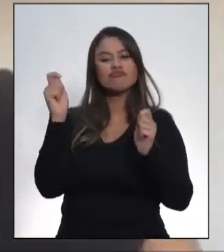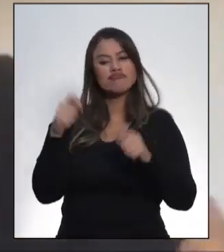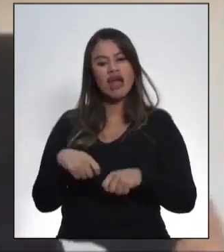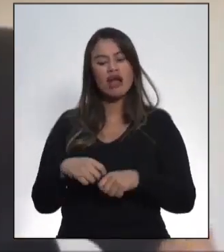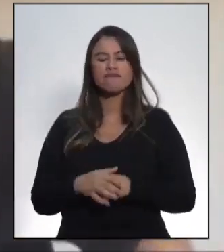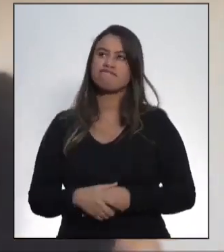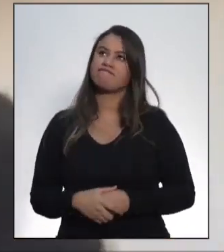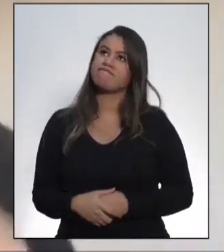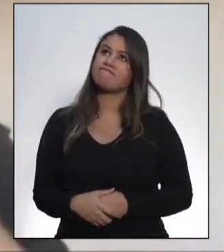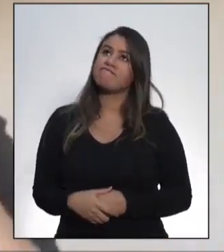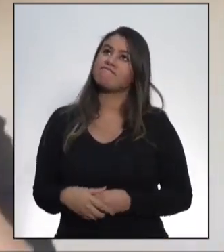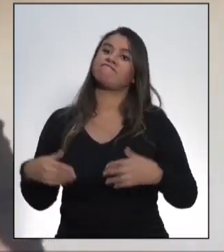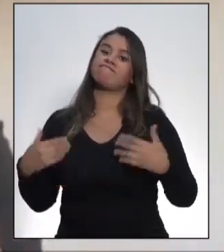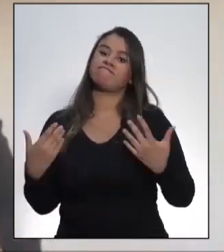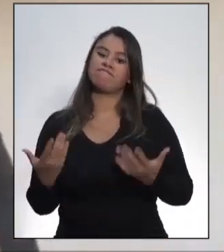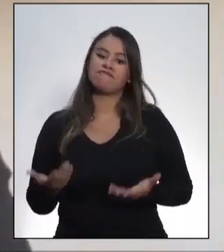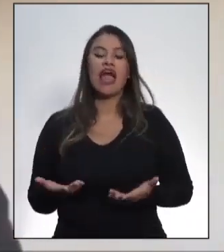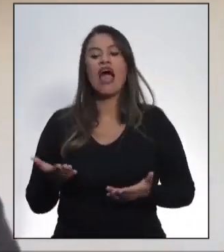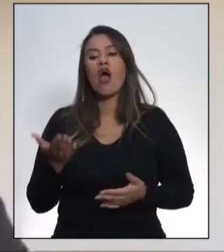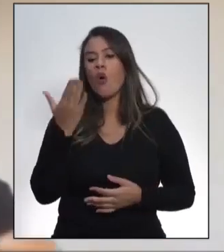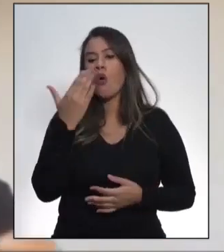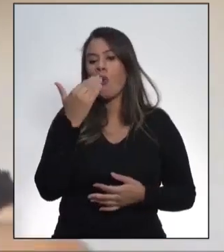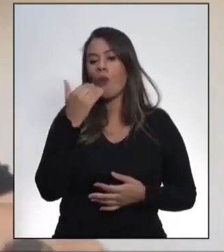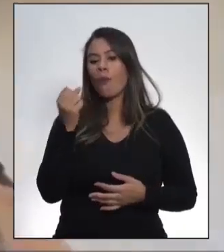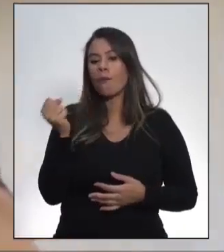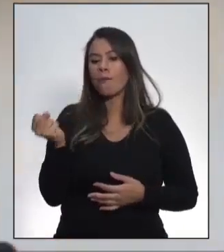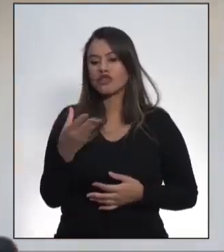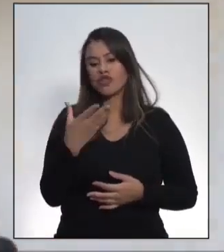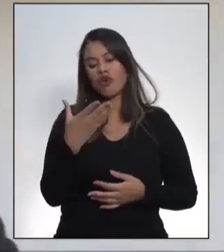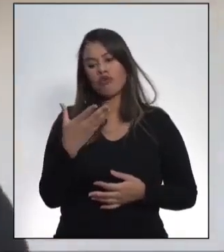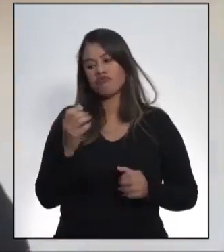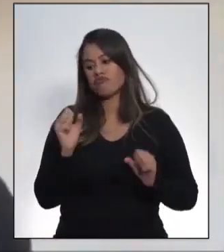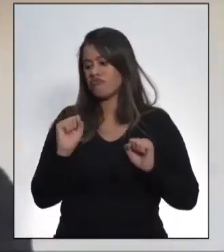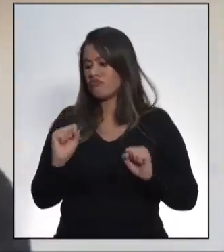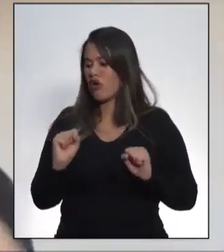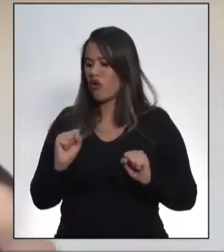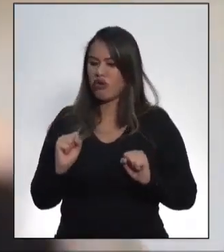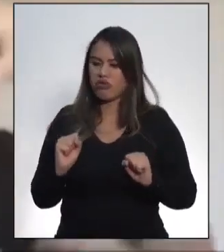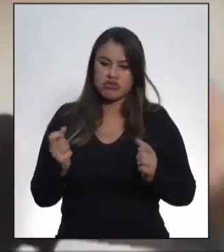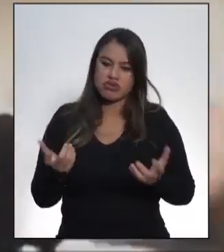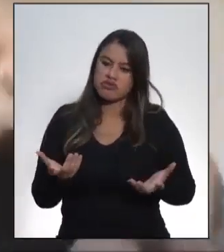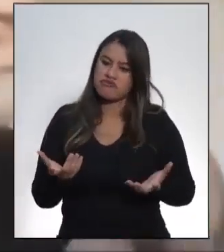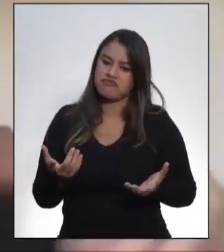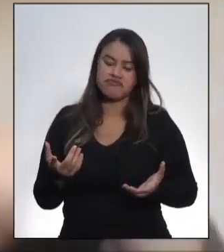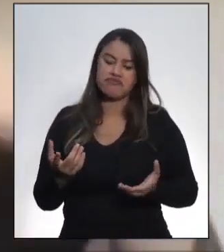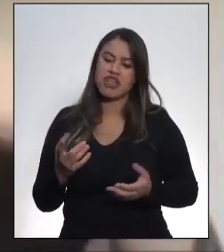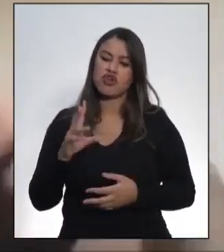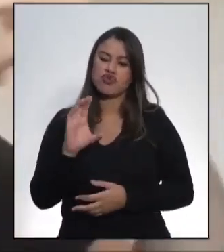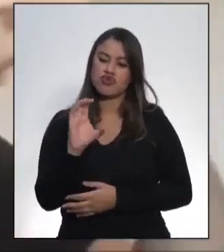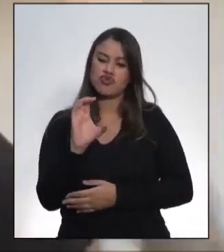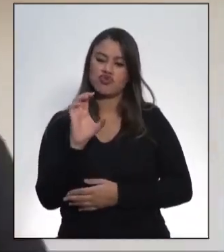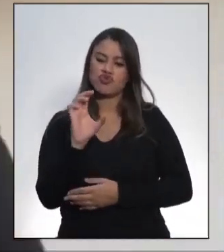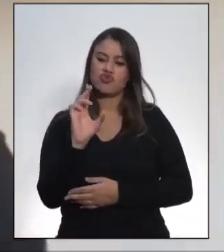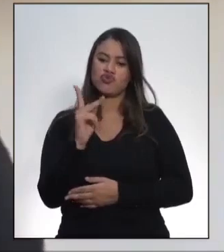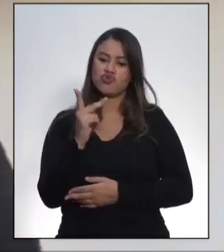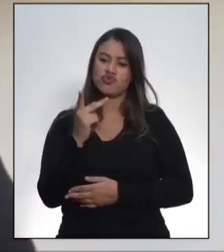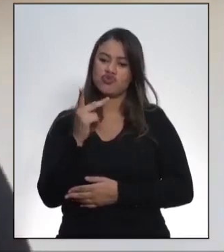novo que pode ser desde uma barraquinha de churros até, de fato, um alimento novo